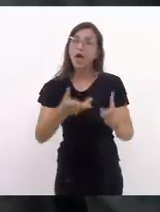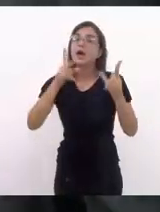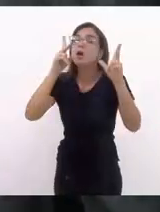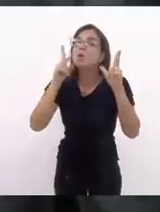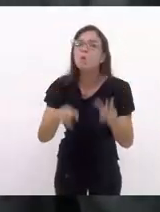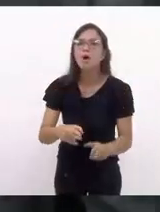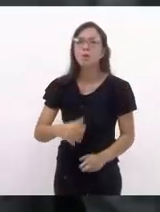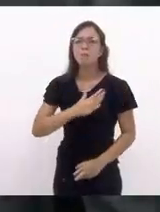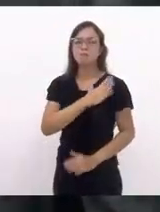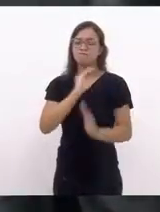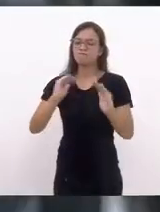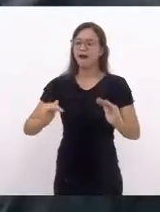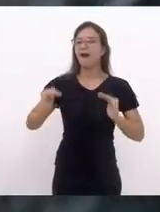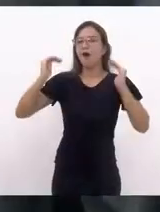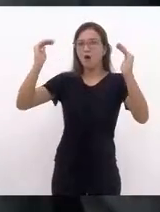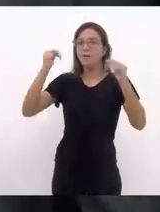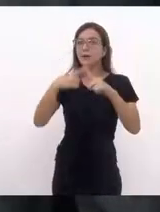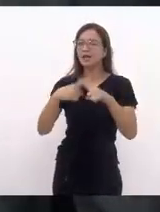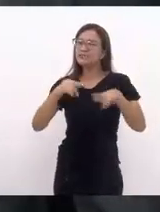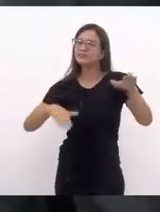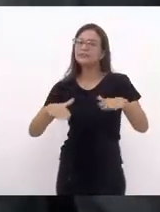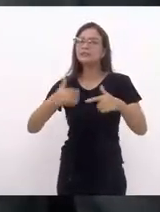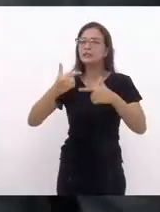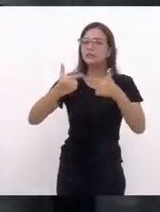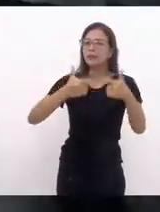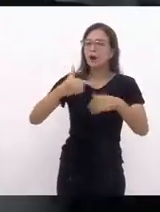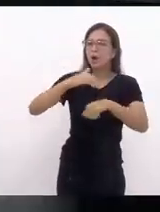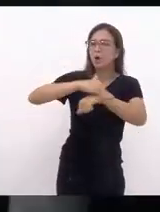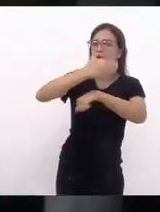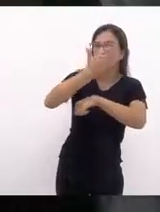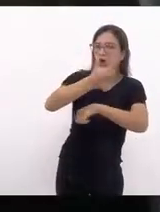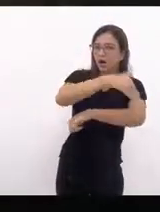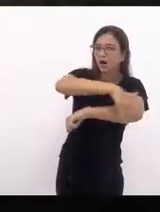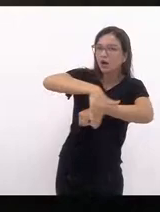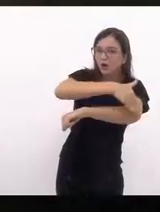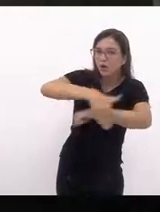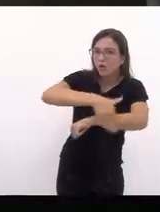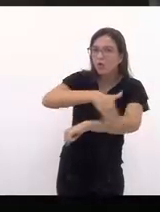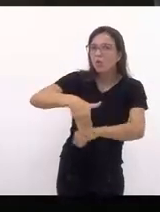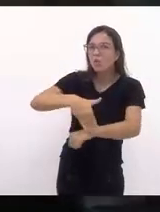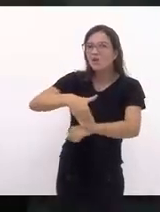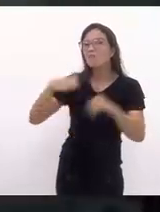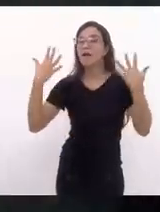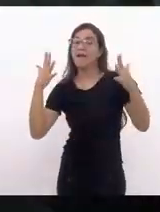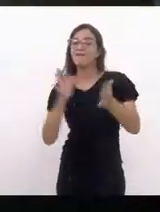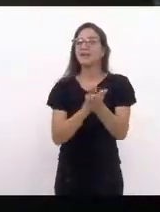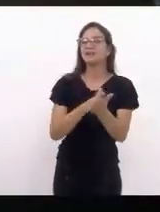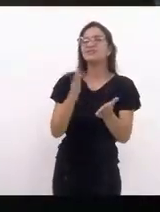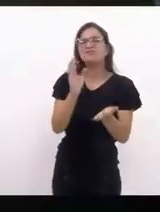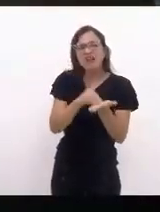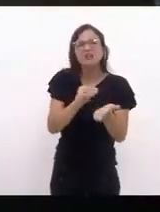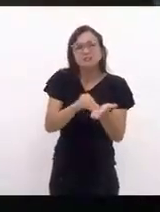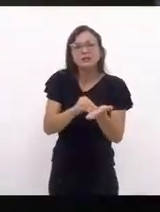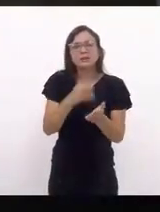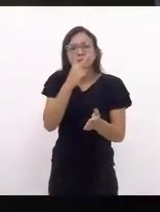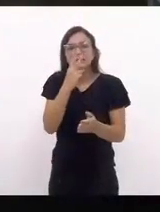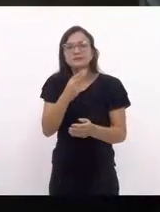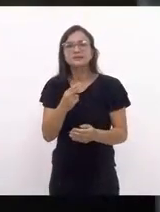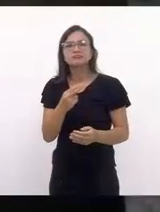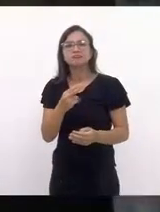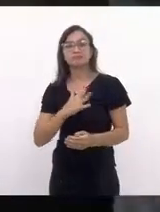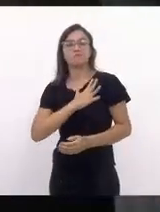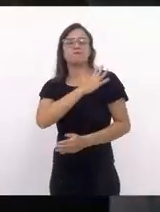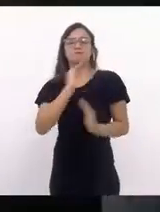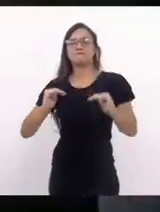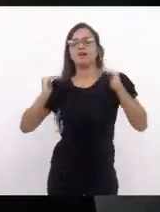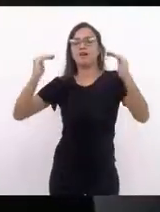oficiais porque eu garanto uma coisa vocês para que ele chegasse a esse patamar de 192 não teve